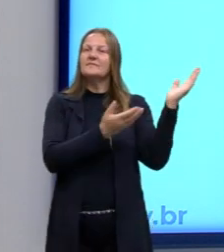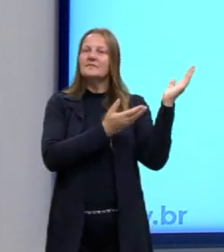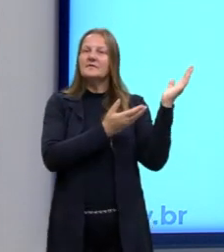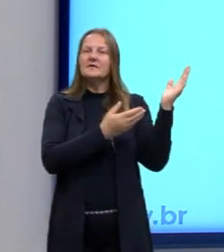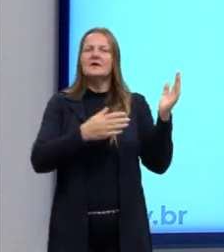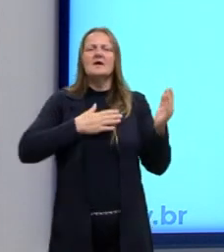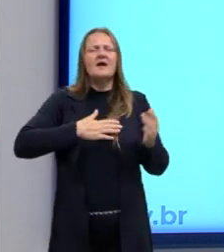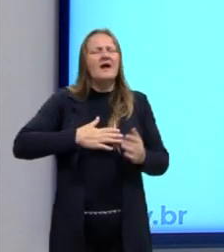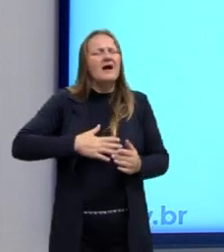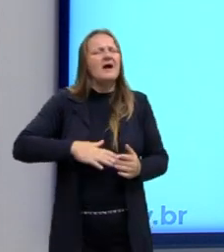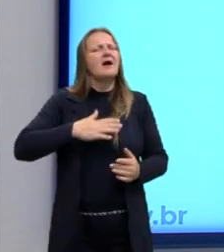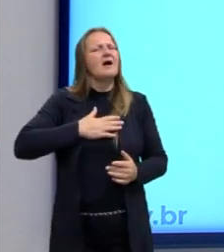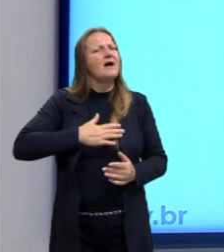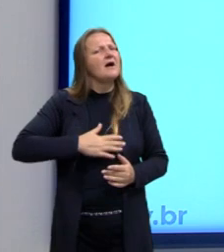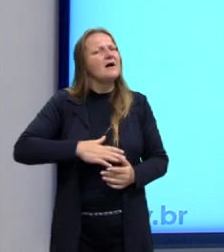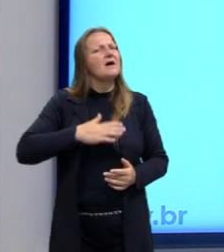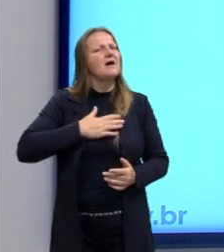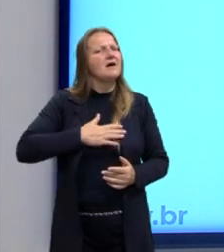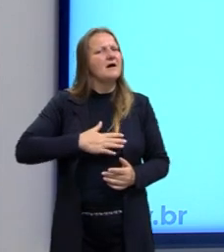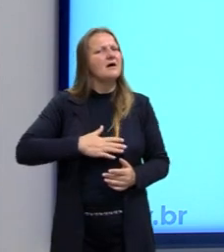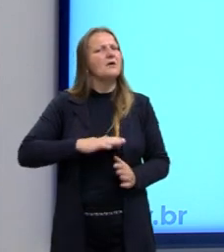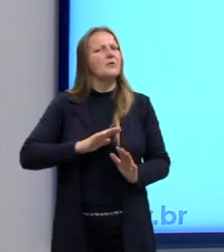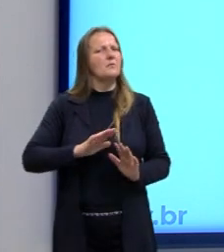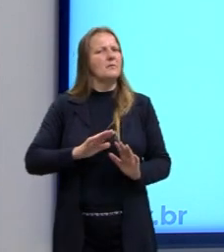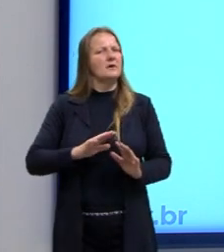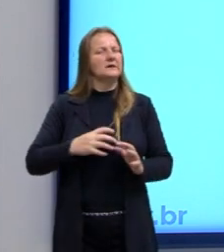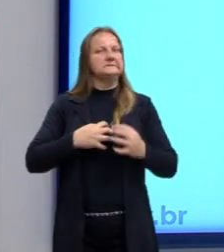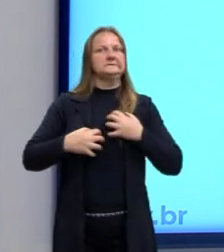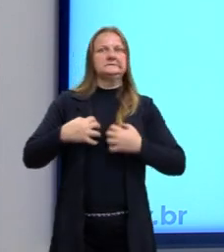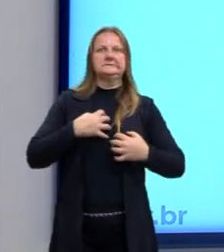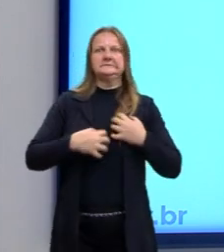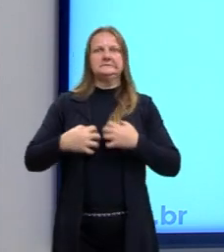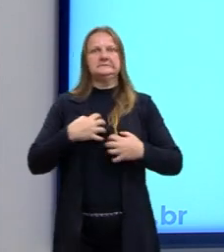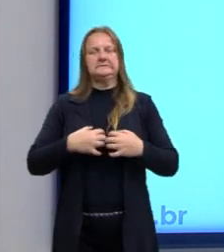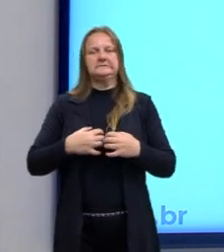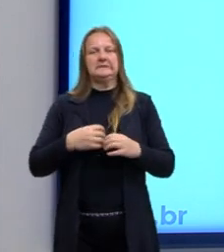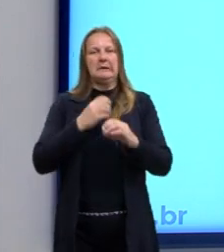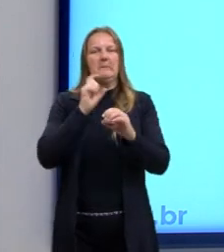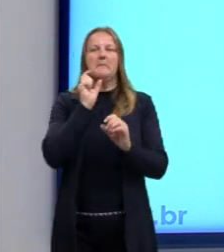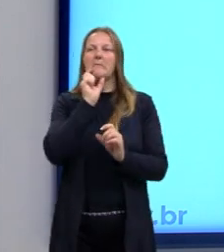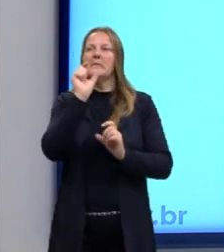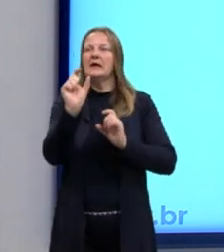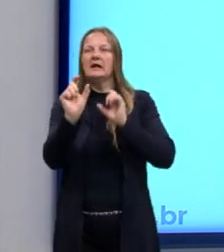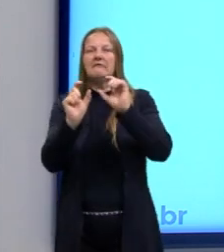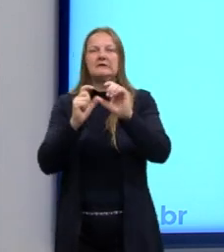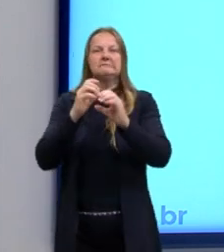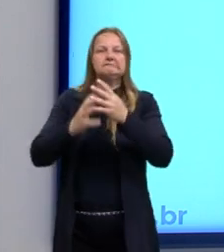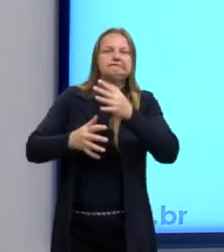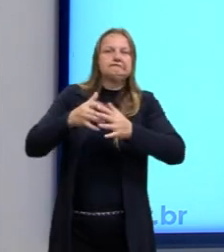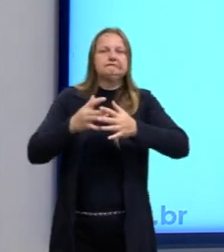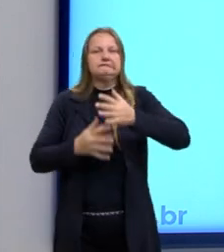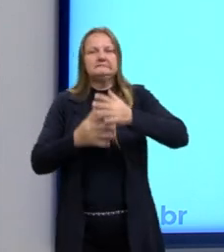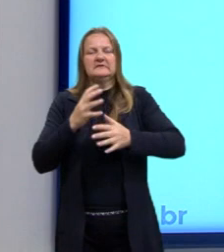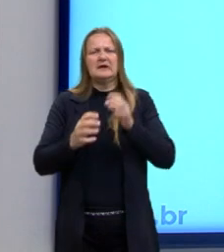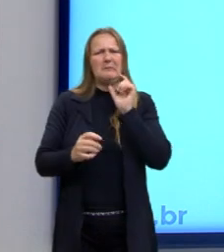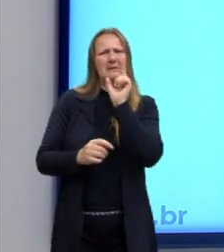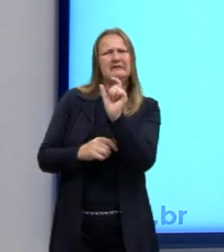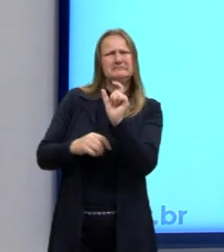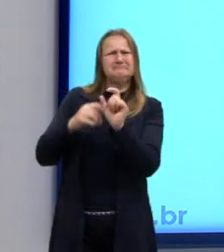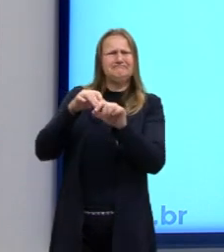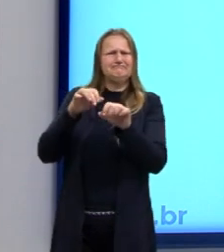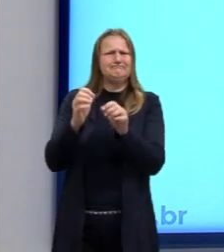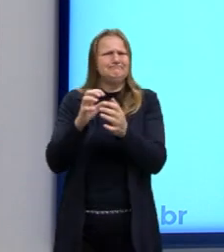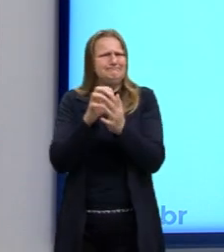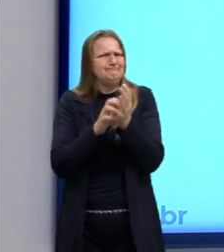ansiedade a irmã da segurança né E às vezes a segurança nós nos atrapalhamos a gente diz coisas que não